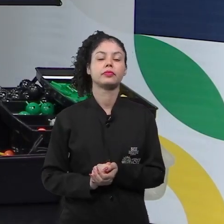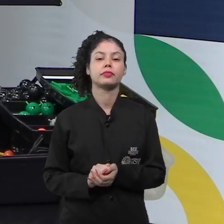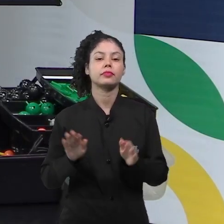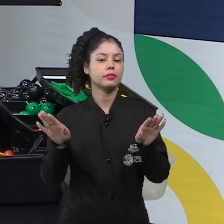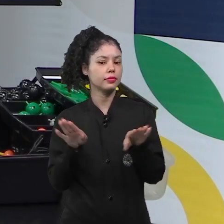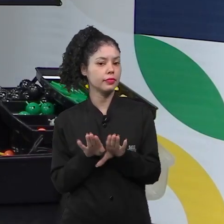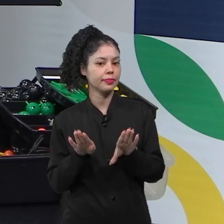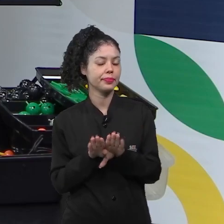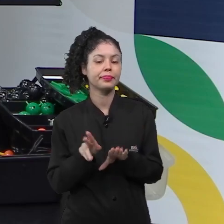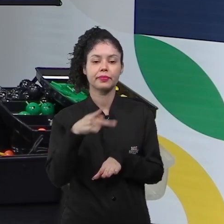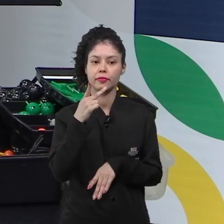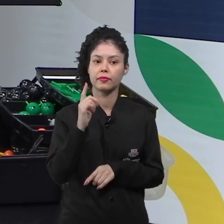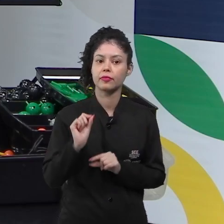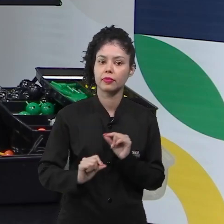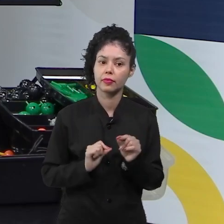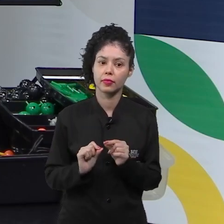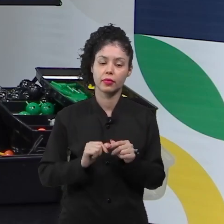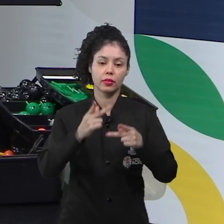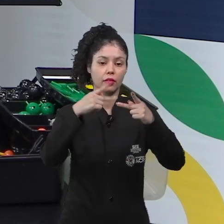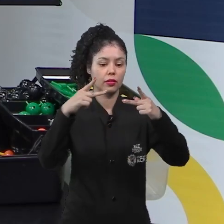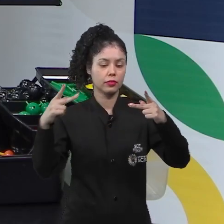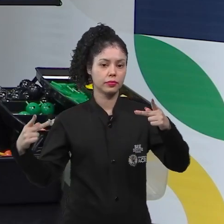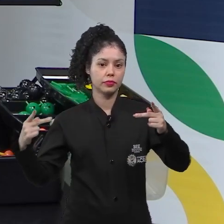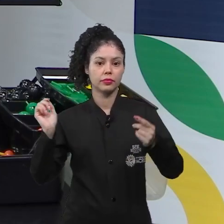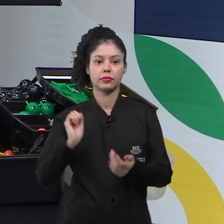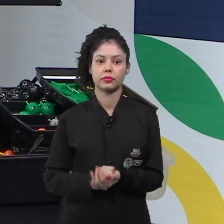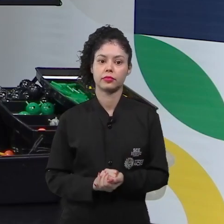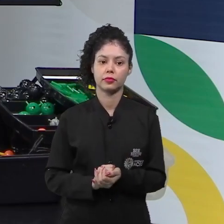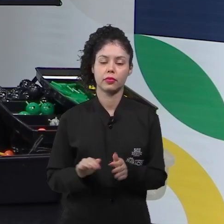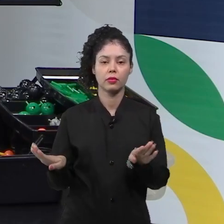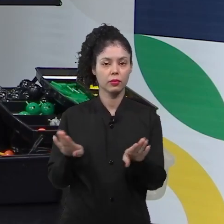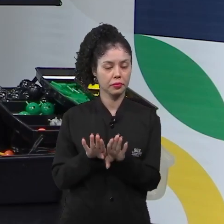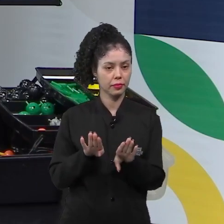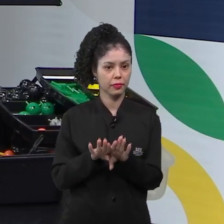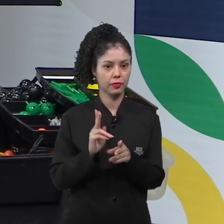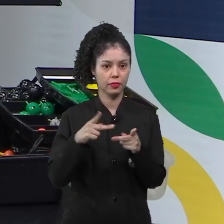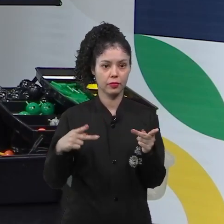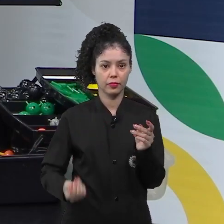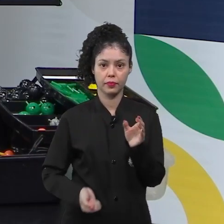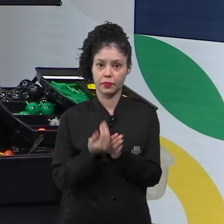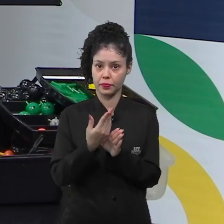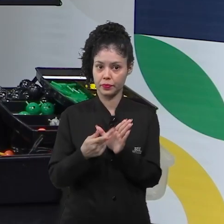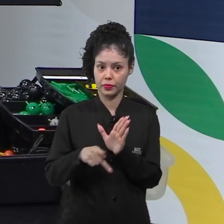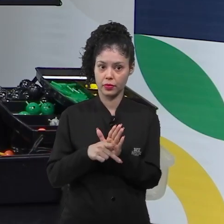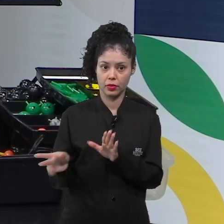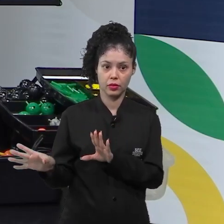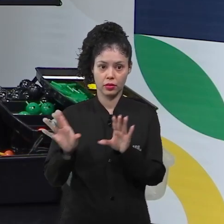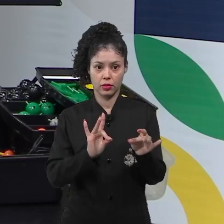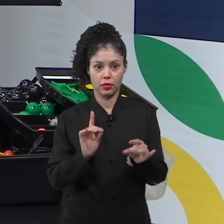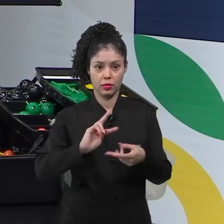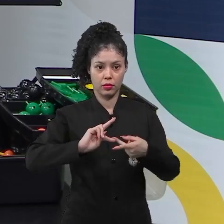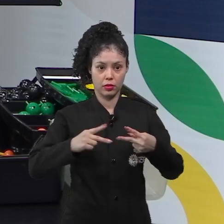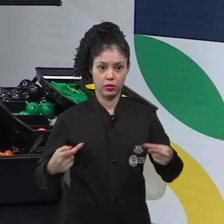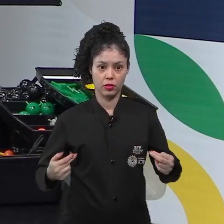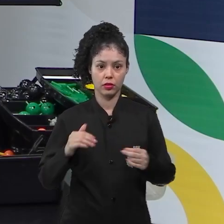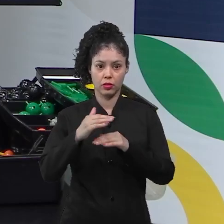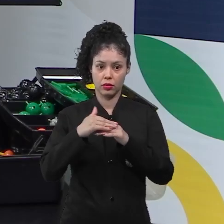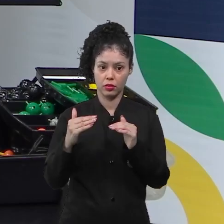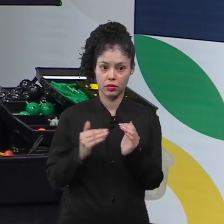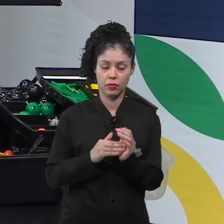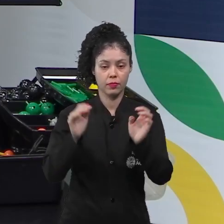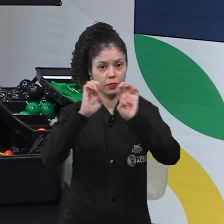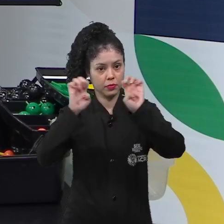e também nós falamos ali das proteínas, né? Então, as proteínas que provêm ali do nosso DNA, que vai dar toda